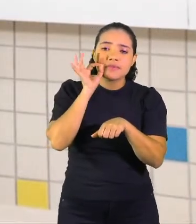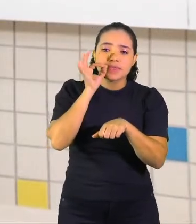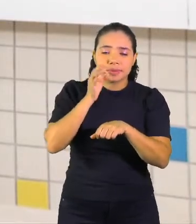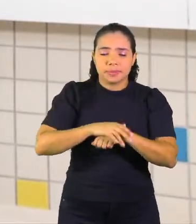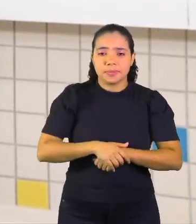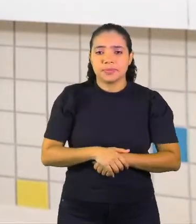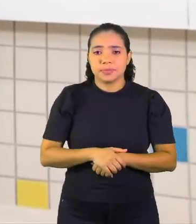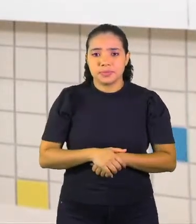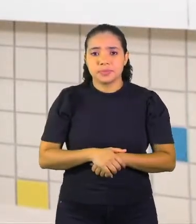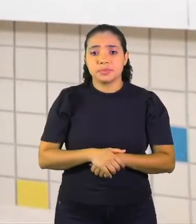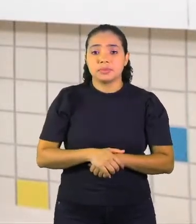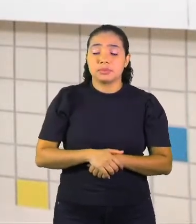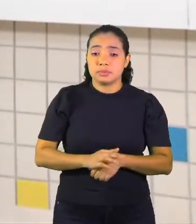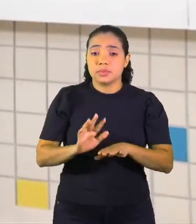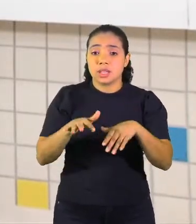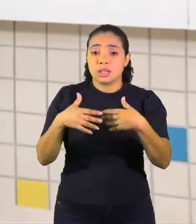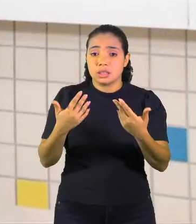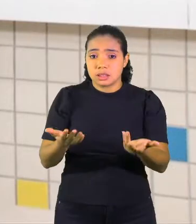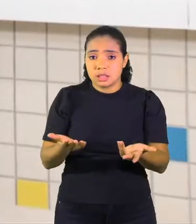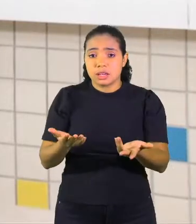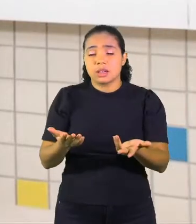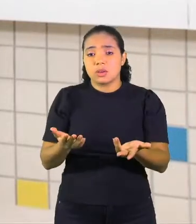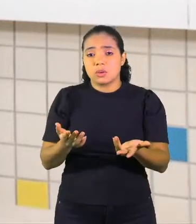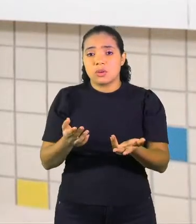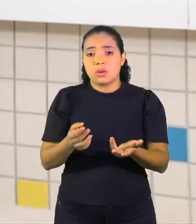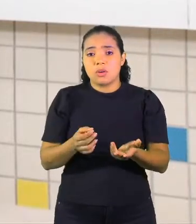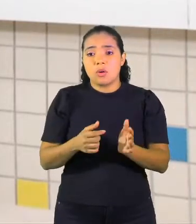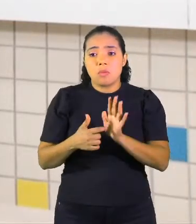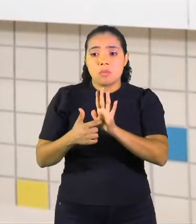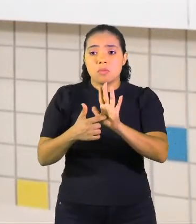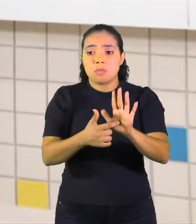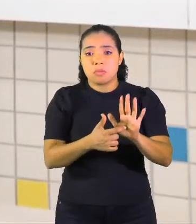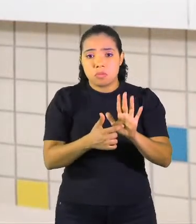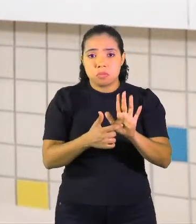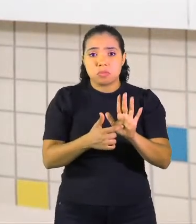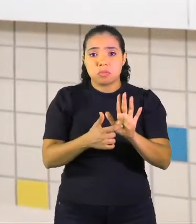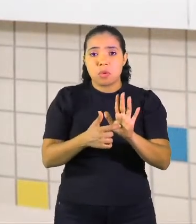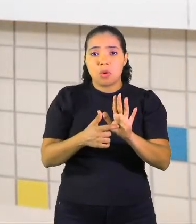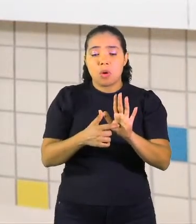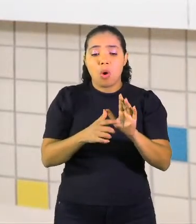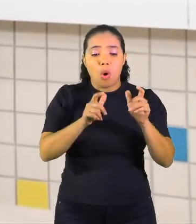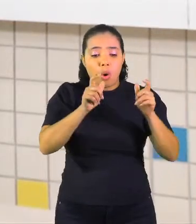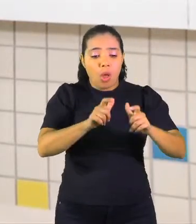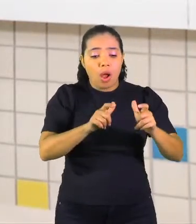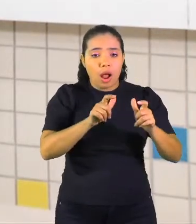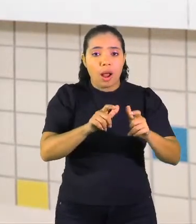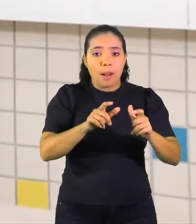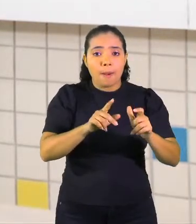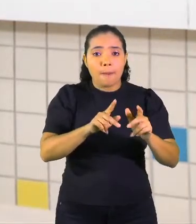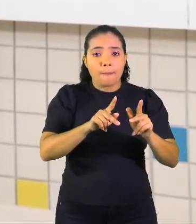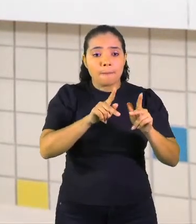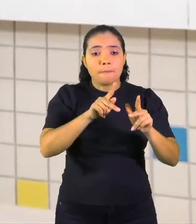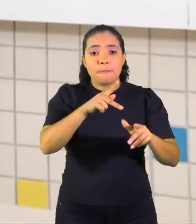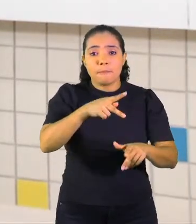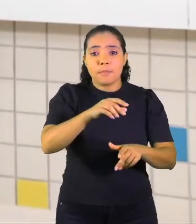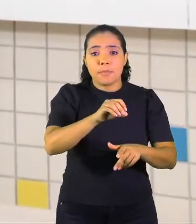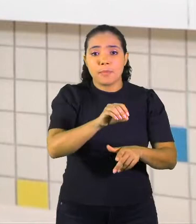situação levou ao fortalecimento do Porto de Santos, como a